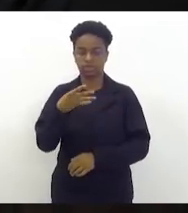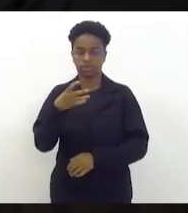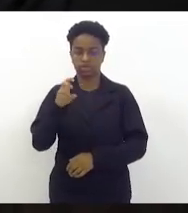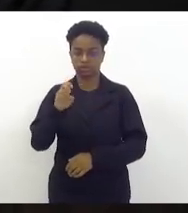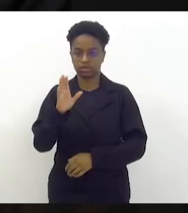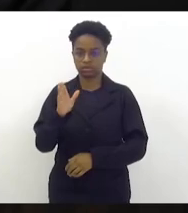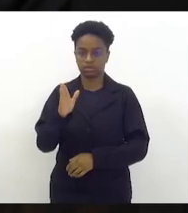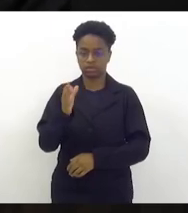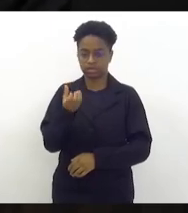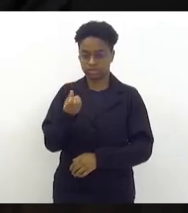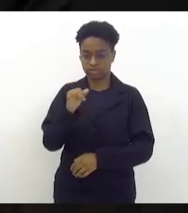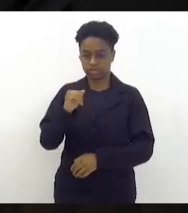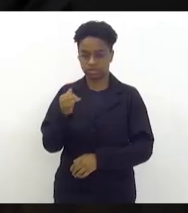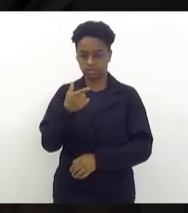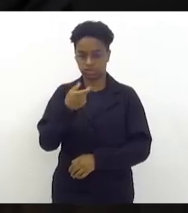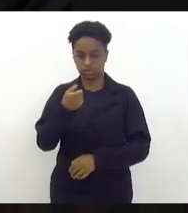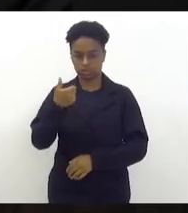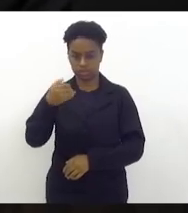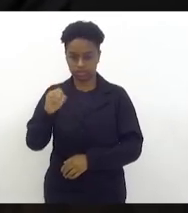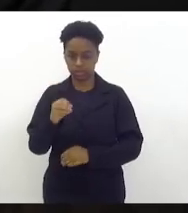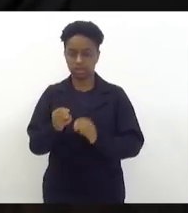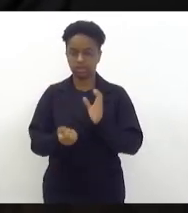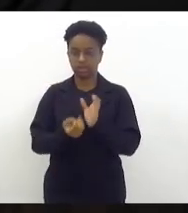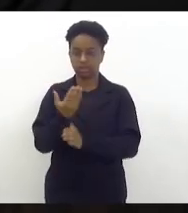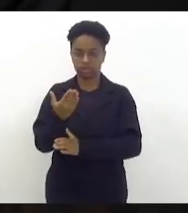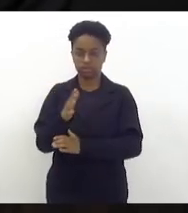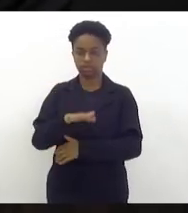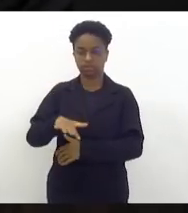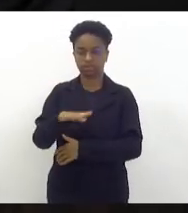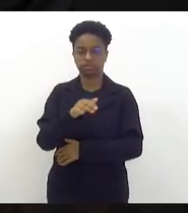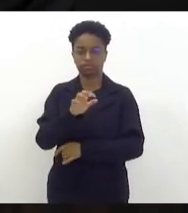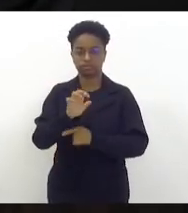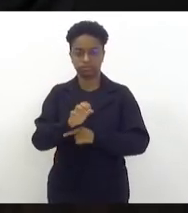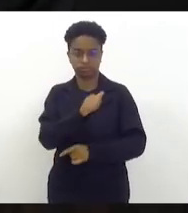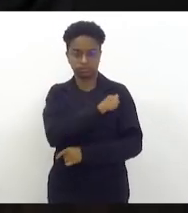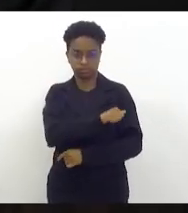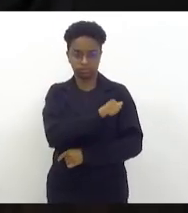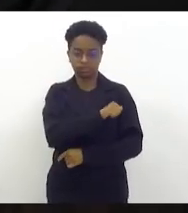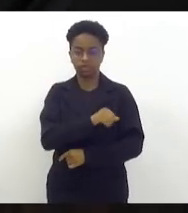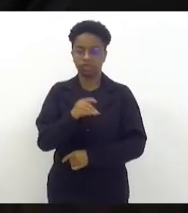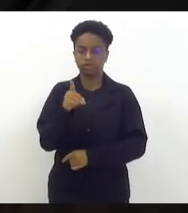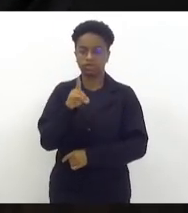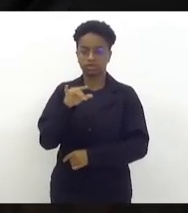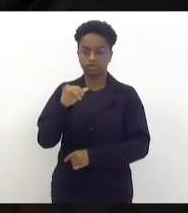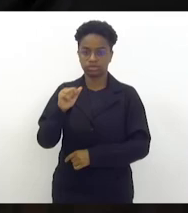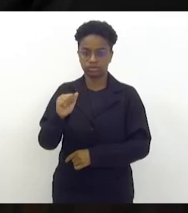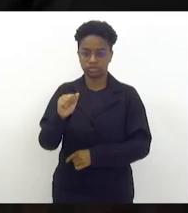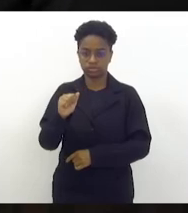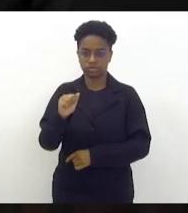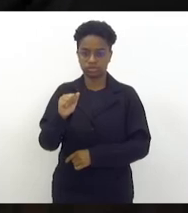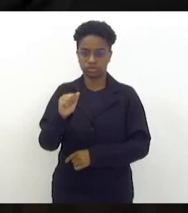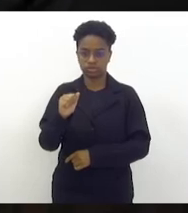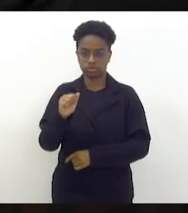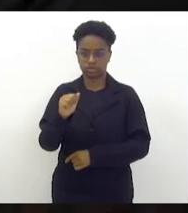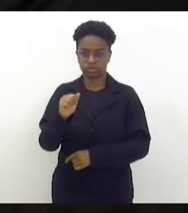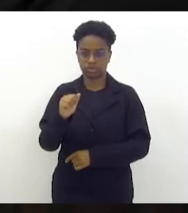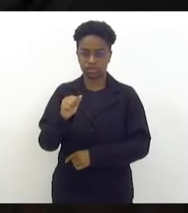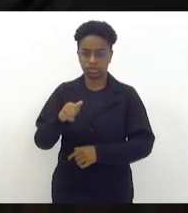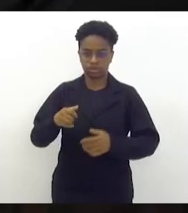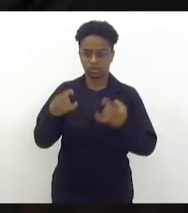6 de janeiro de 2010, instituindo, no âmbito do Estado do Rio de Janeiro, o Dia do Heavy